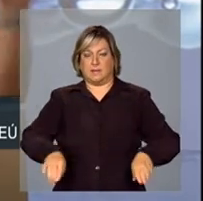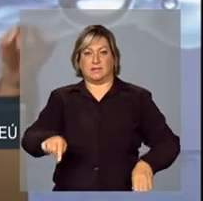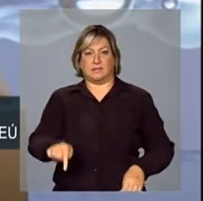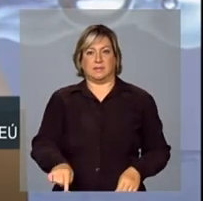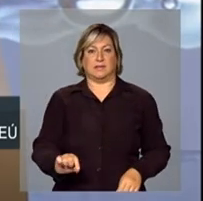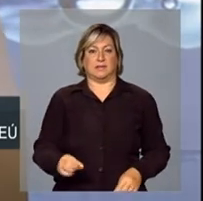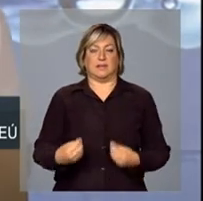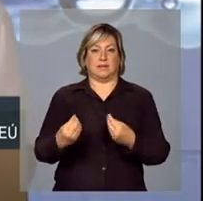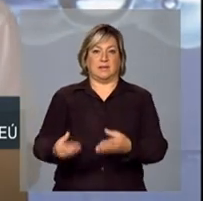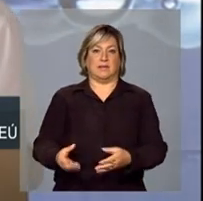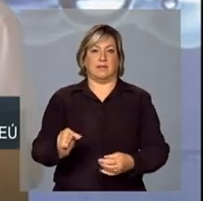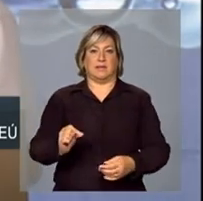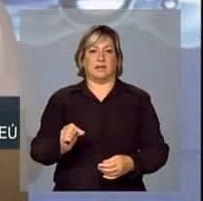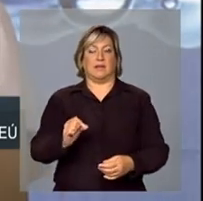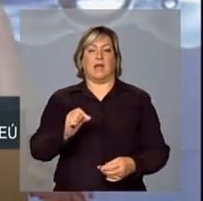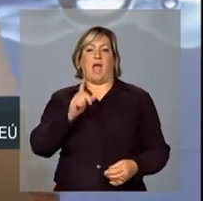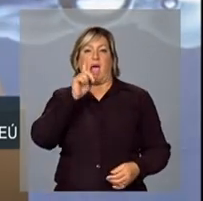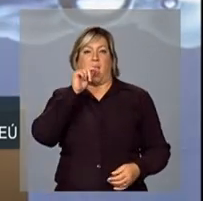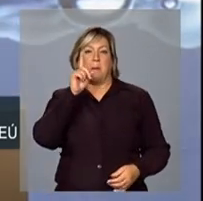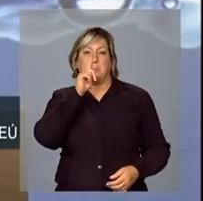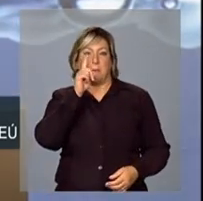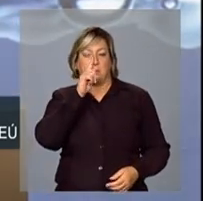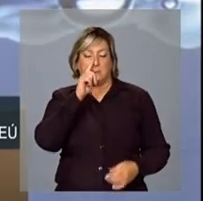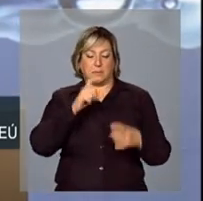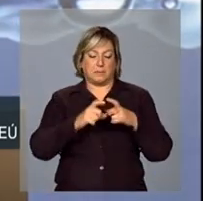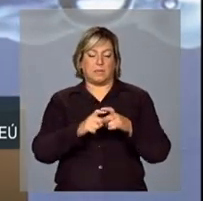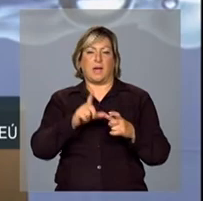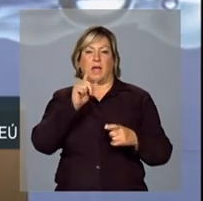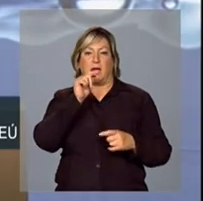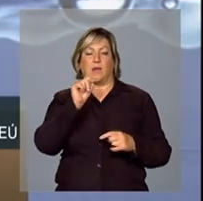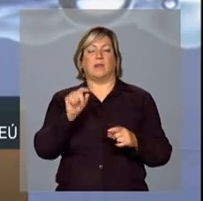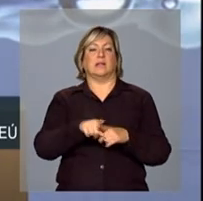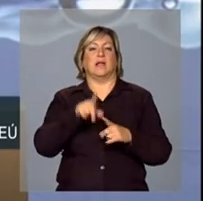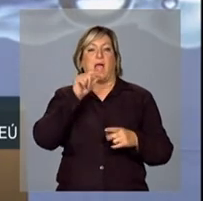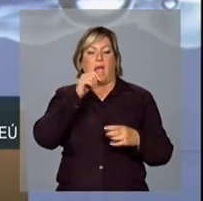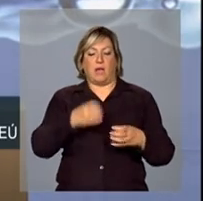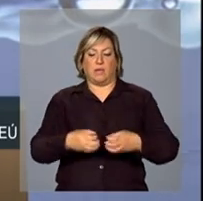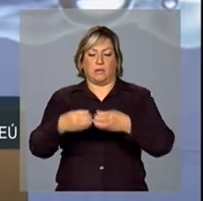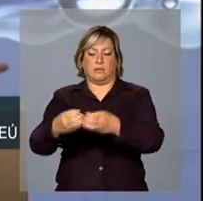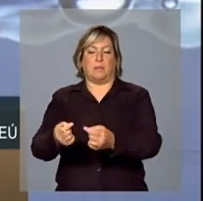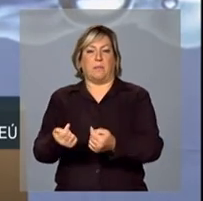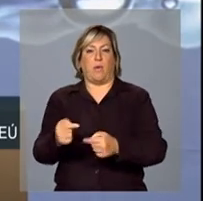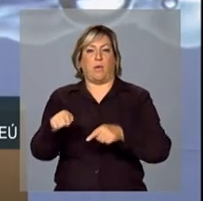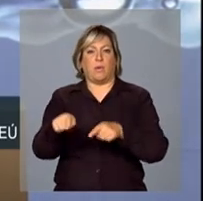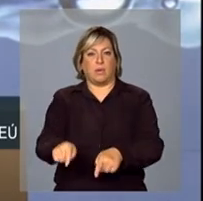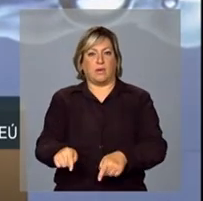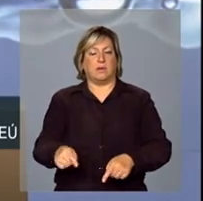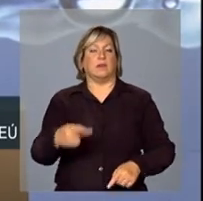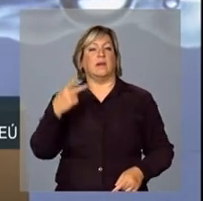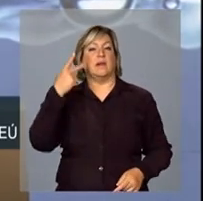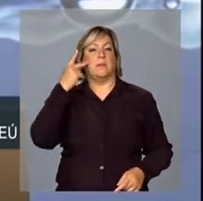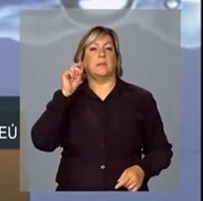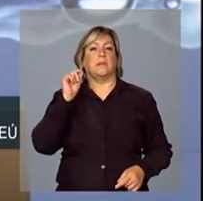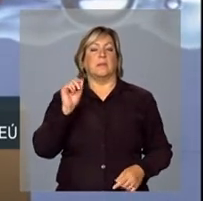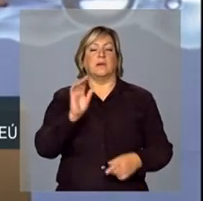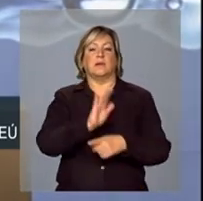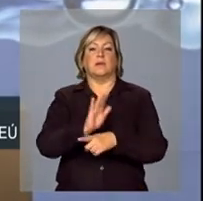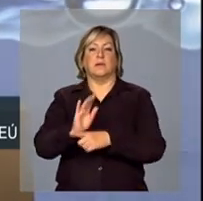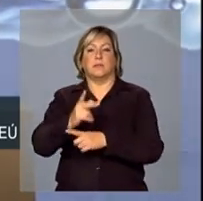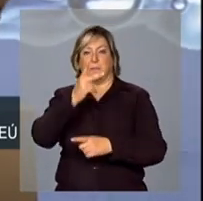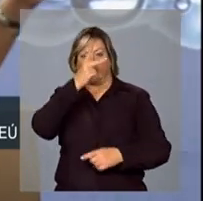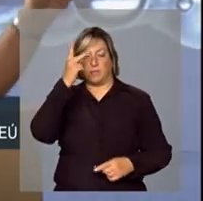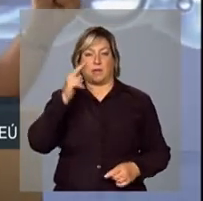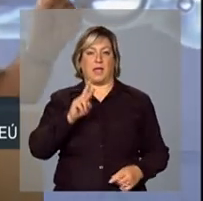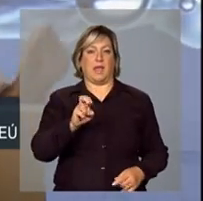uma porção de bolacha d'água, que quem é do interior aqui conhece o que é, para civis e retirantes que passavam